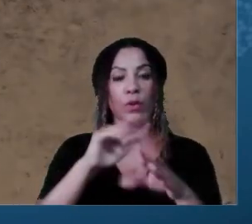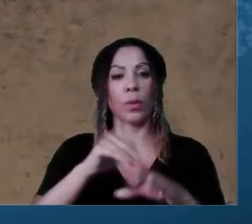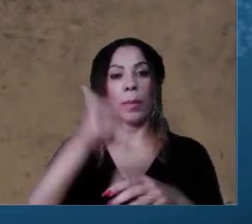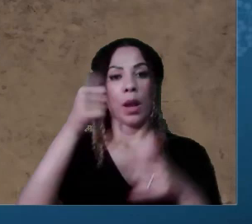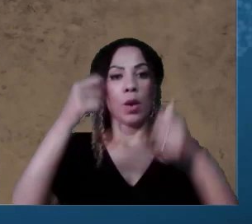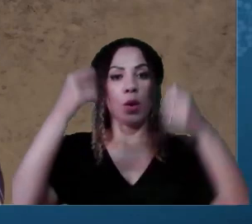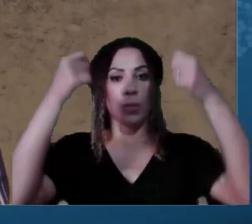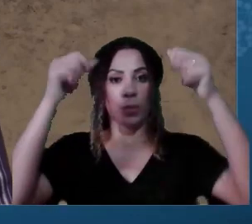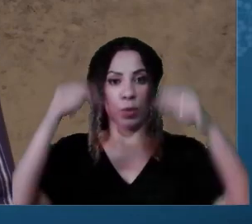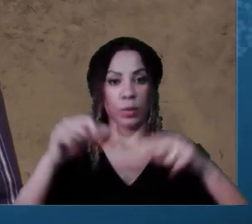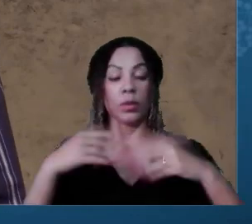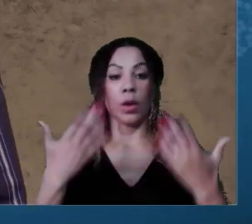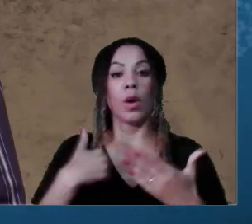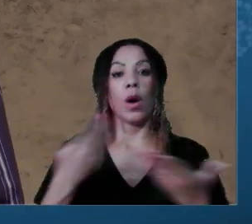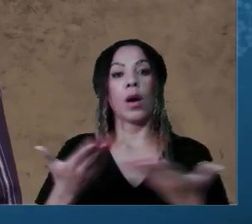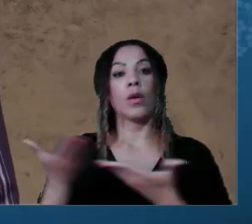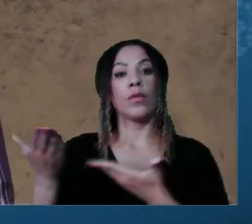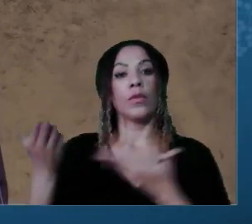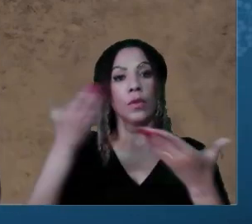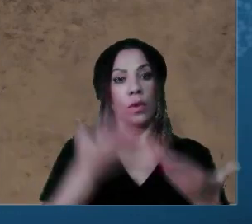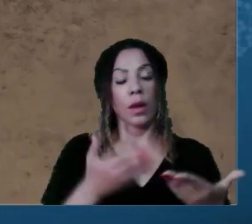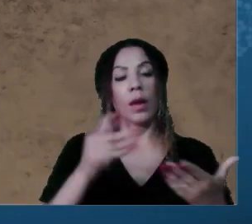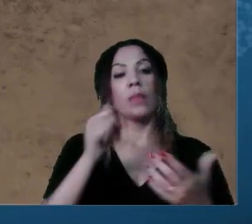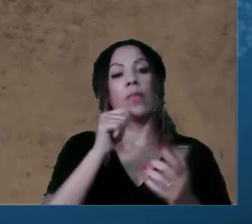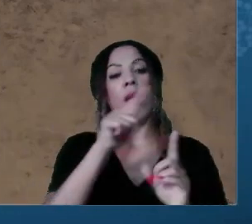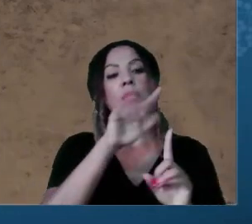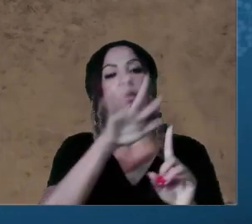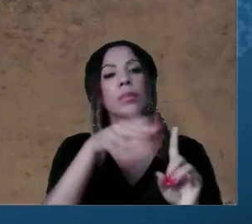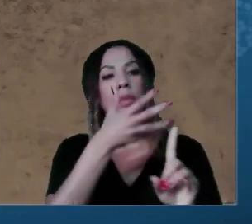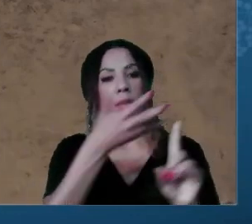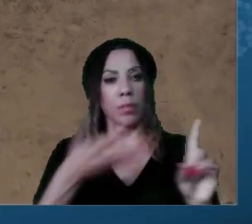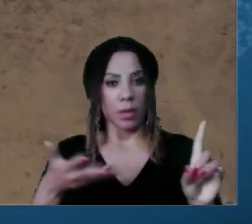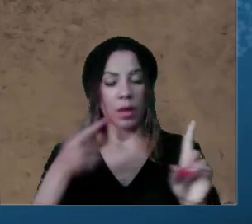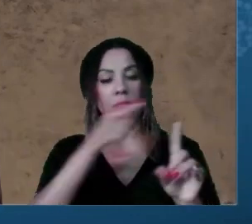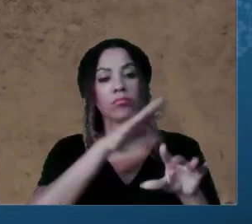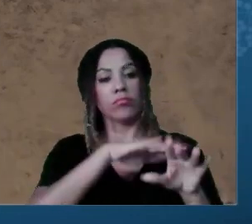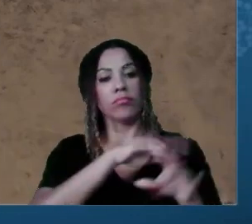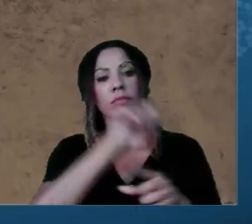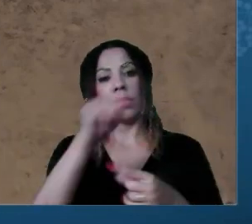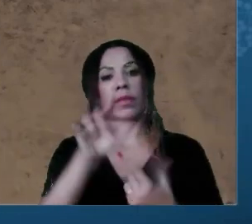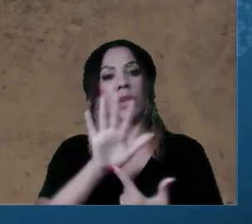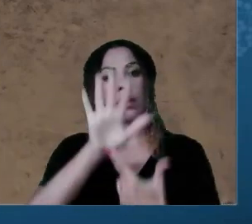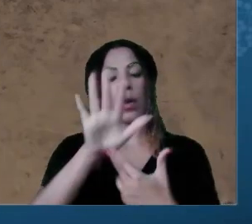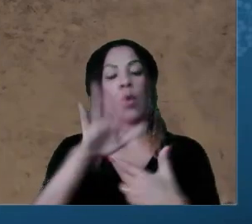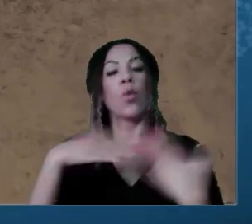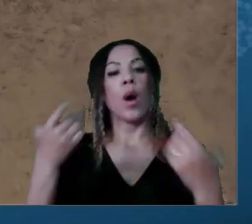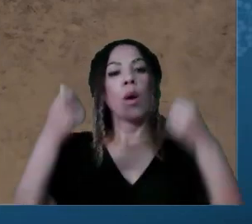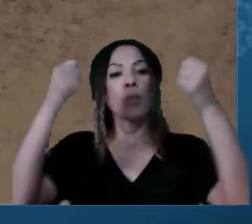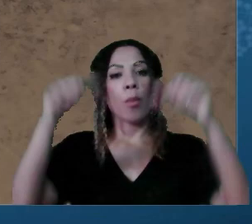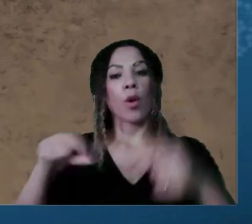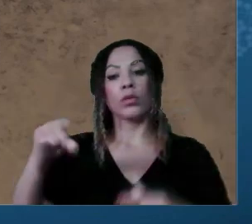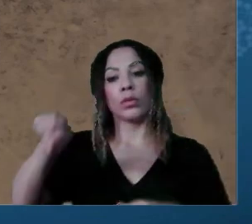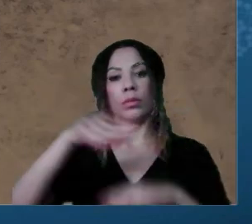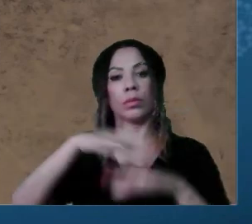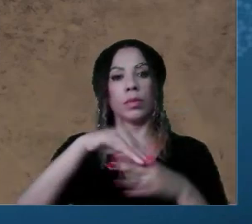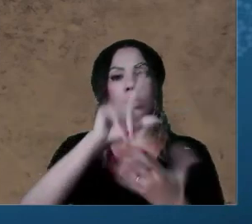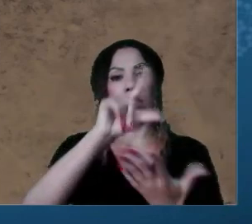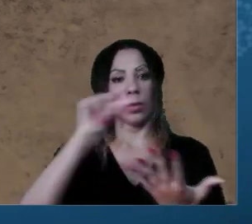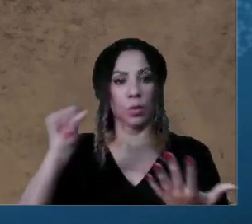eu vou convidar agora a mestre de cerimônia para fazer a apresentação do poster selecionado por vocês.